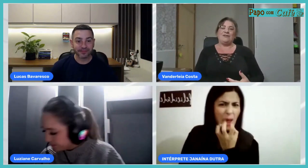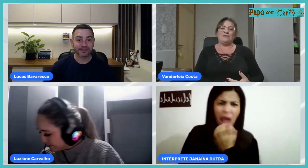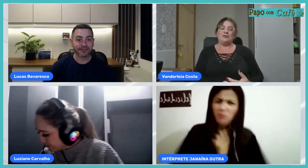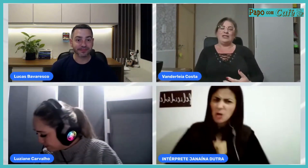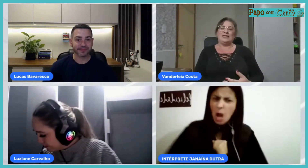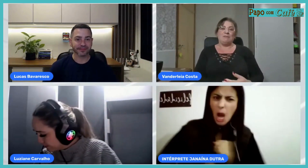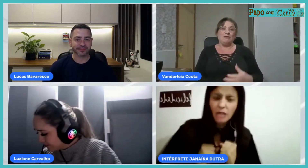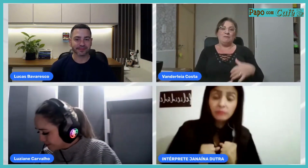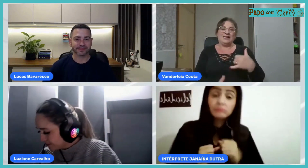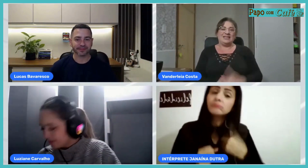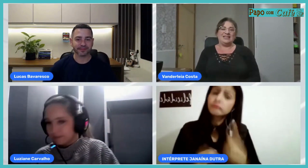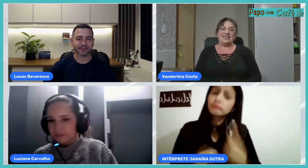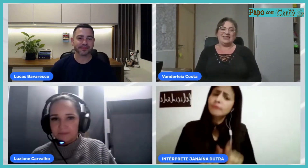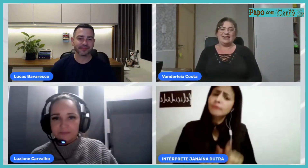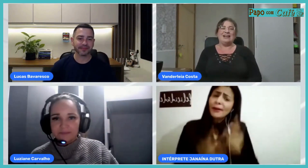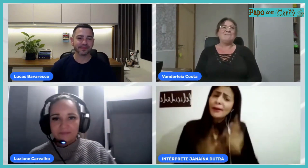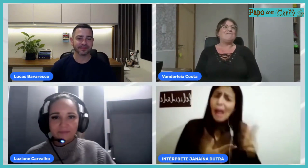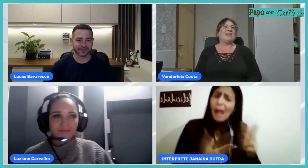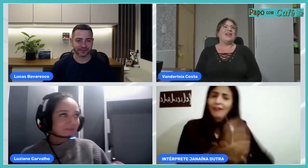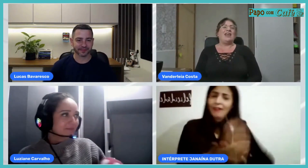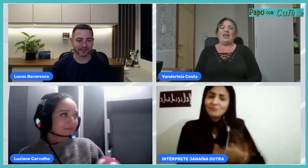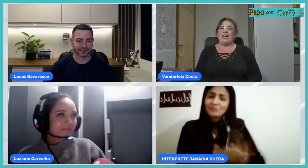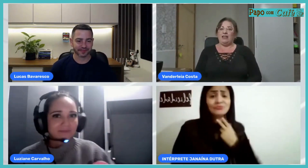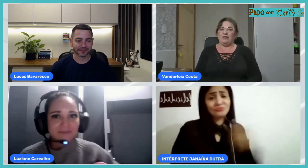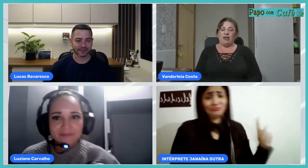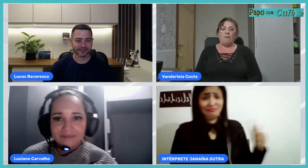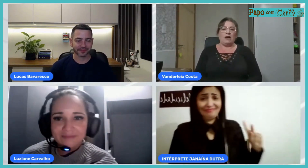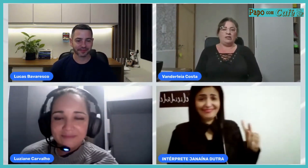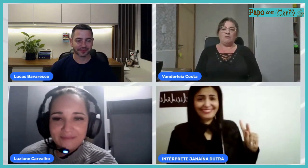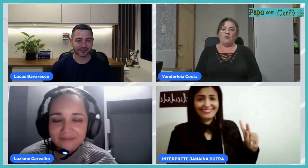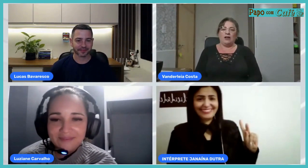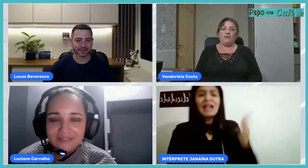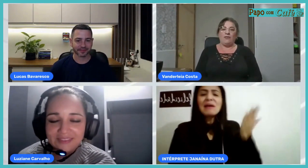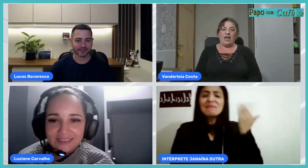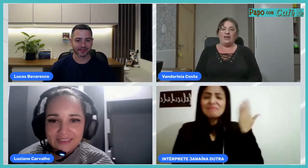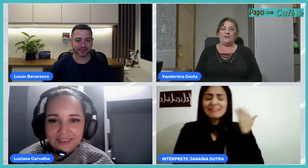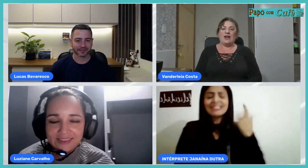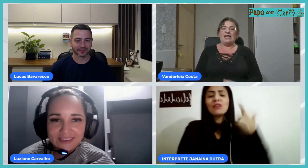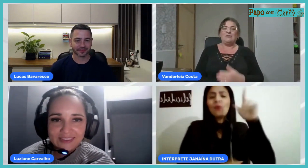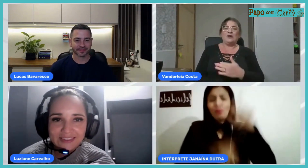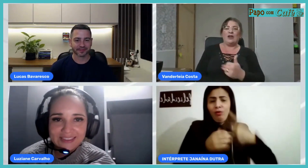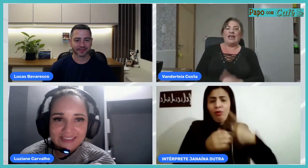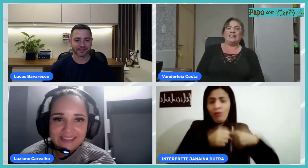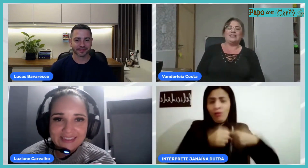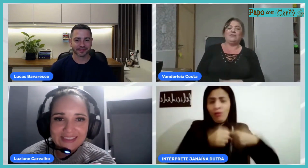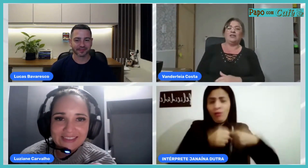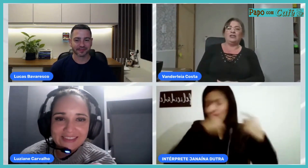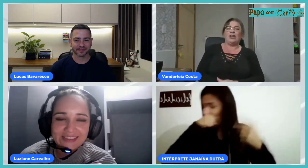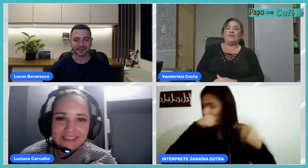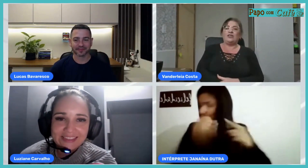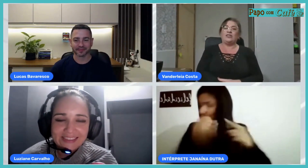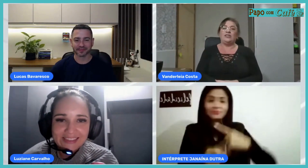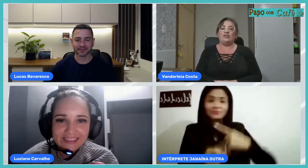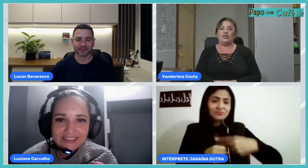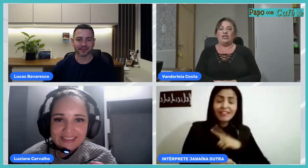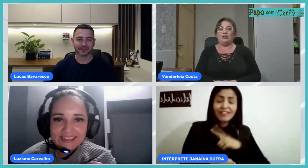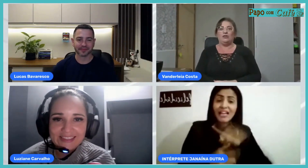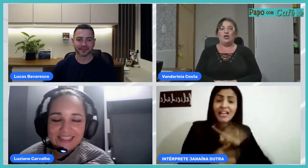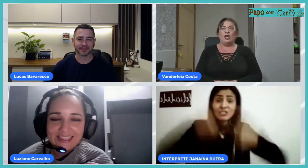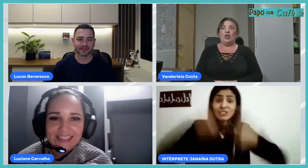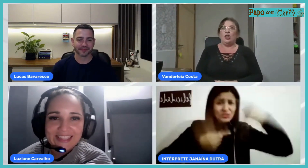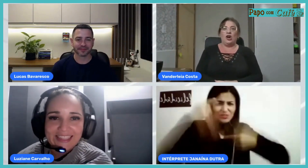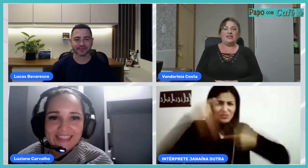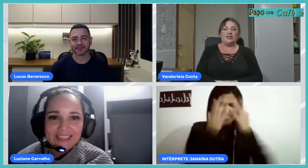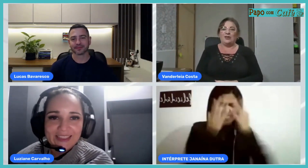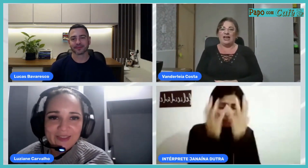dias teve uma audiência pública aqui em Xangri-Lá e deu bate-boca feio. Aí uma colega disse, Wanda, eu estava te